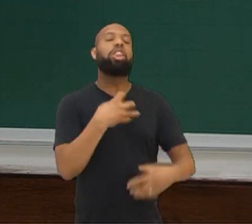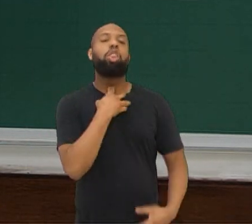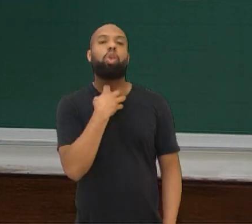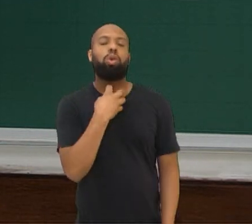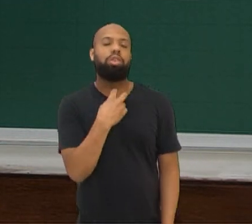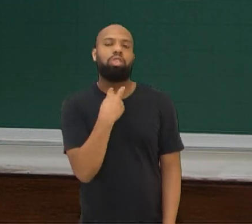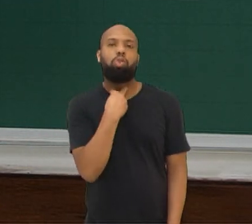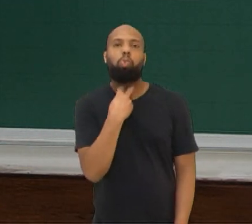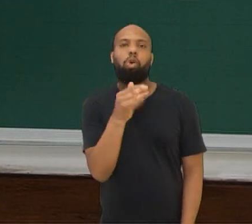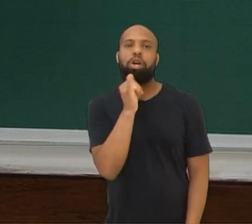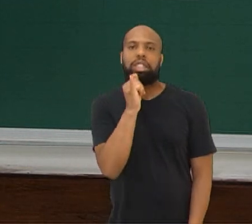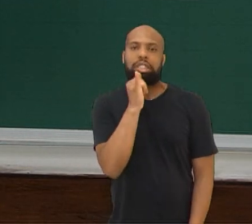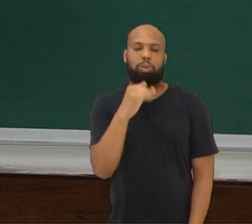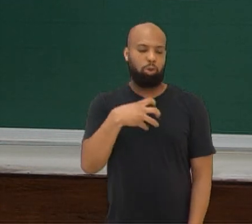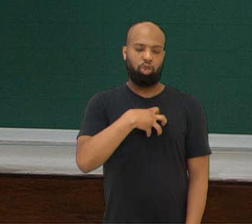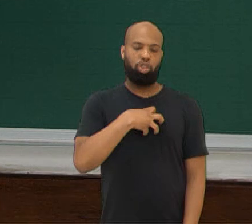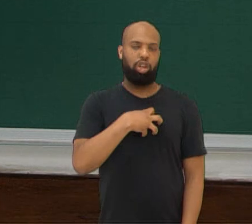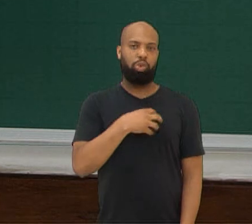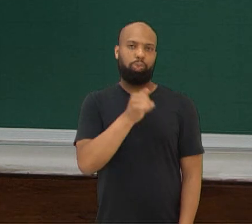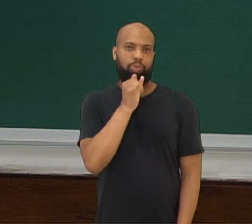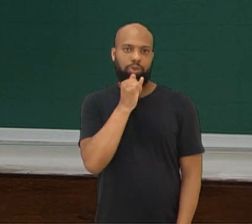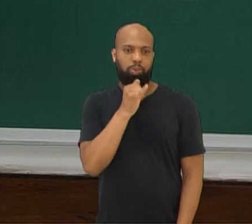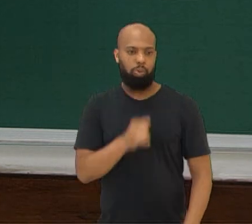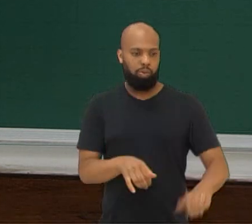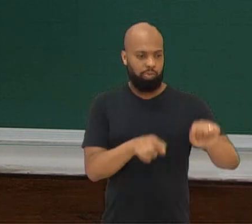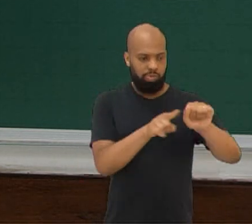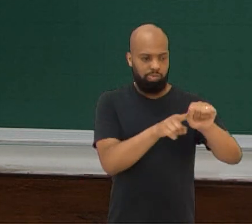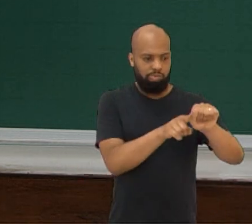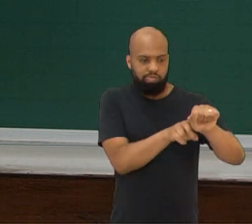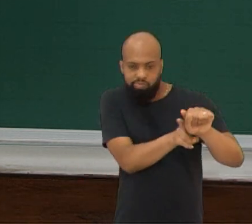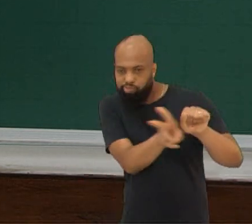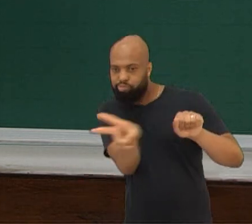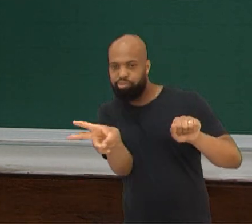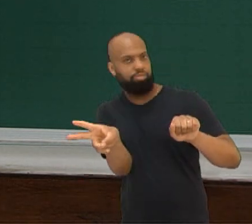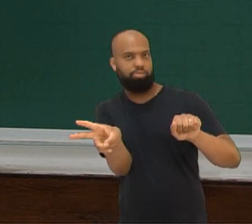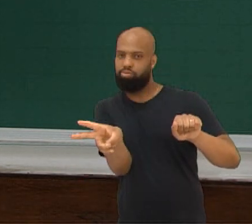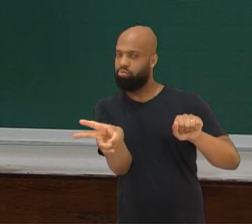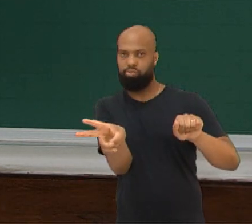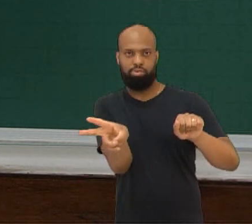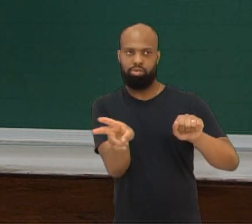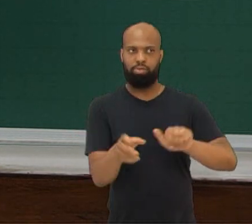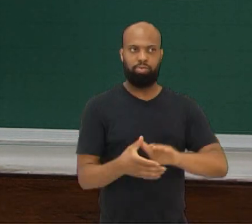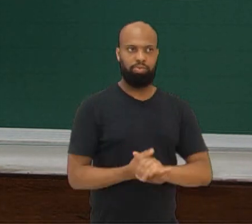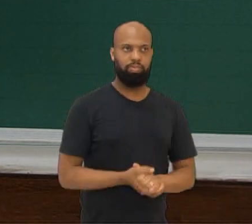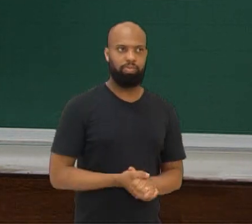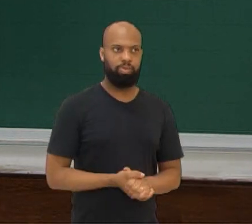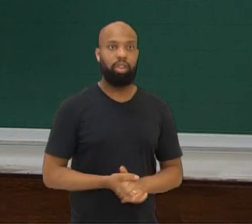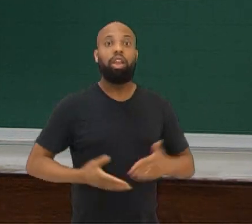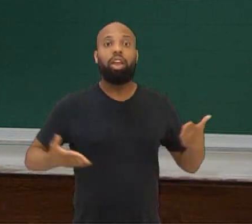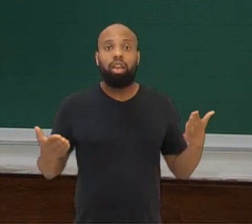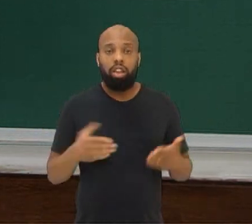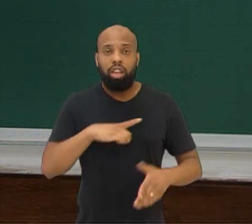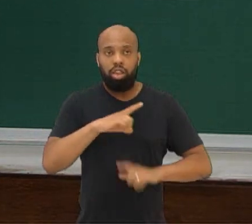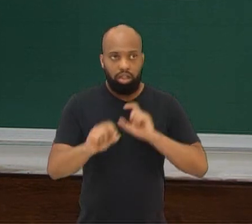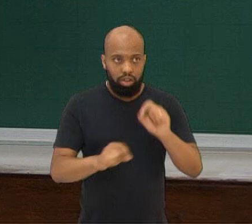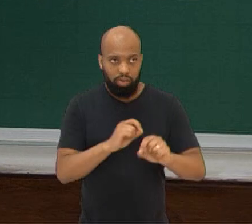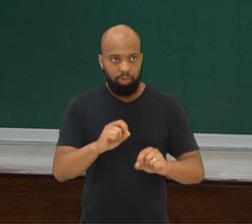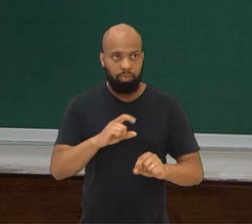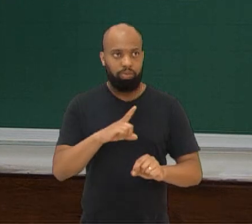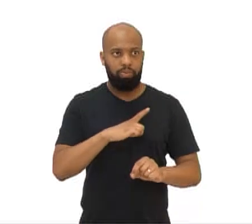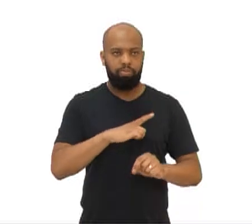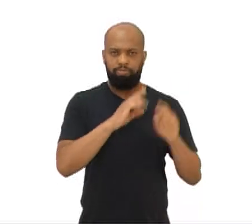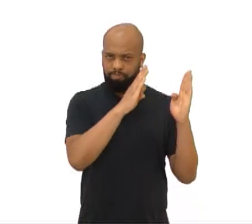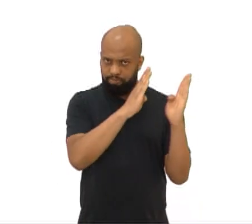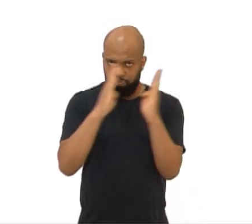tempo. Correto? Já começamos com um exercício. Nós vamos fazer esse exercício em partes, tá, pessoal? Olha